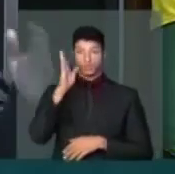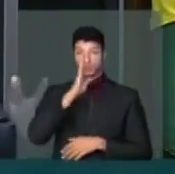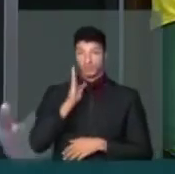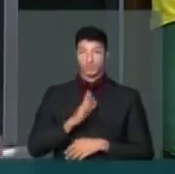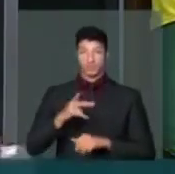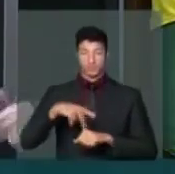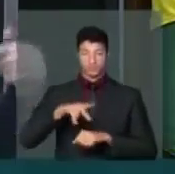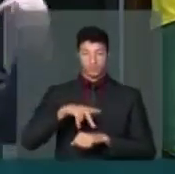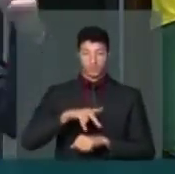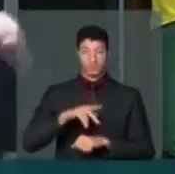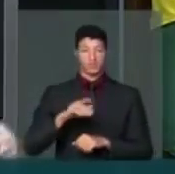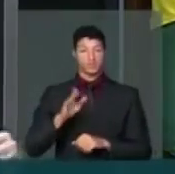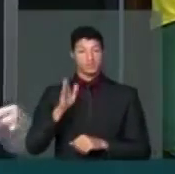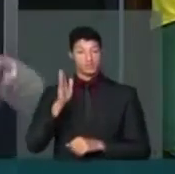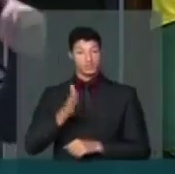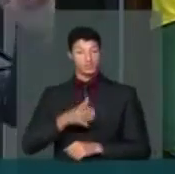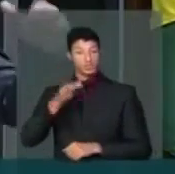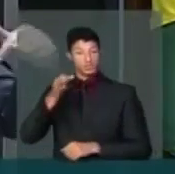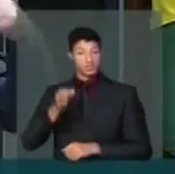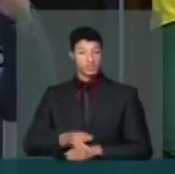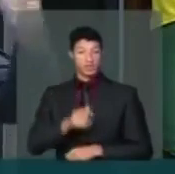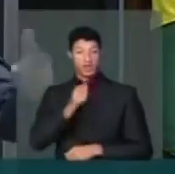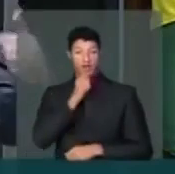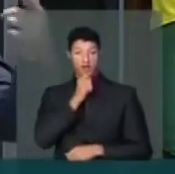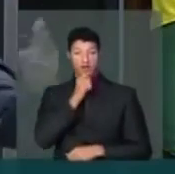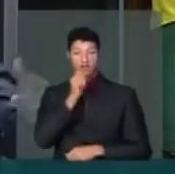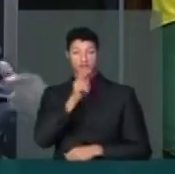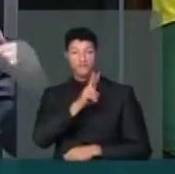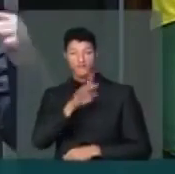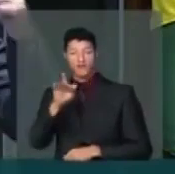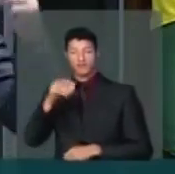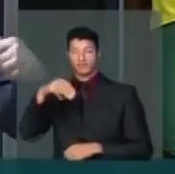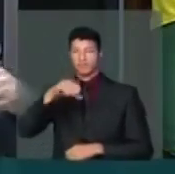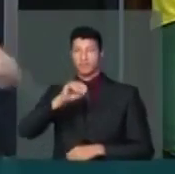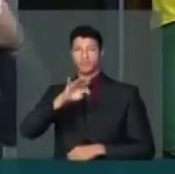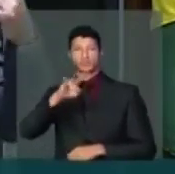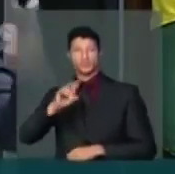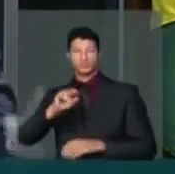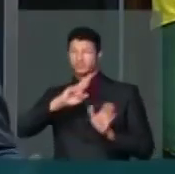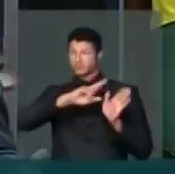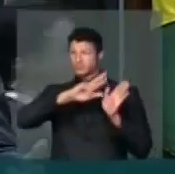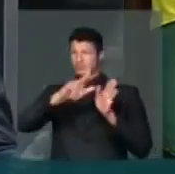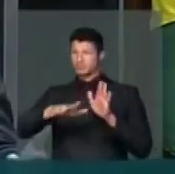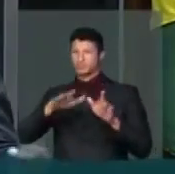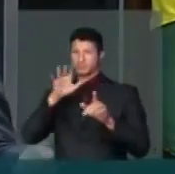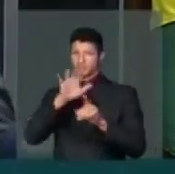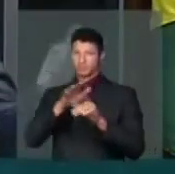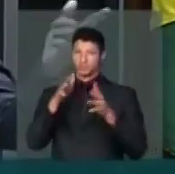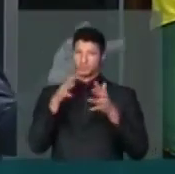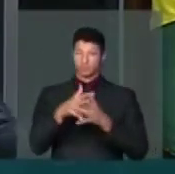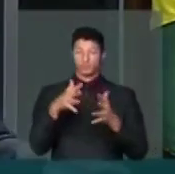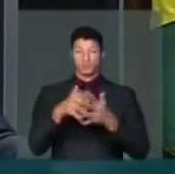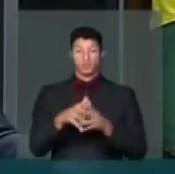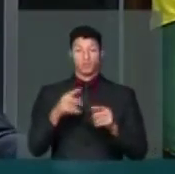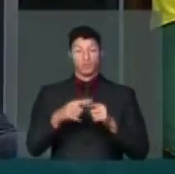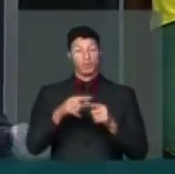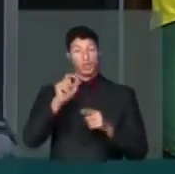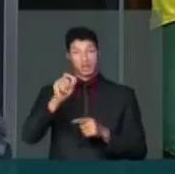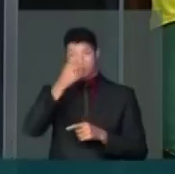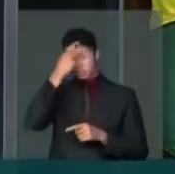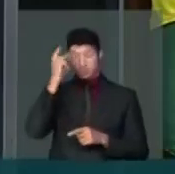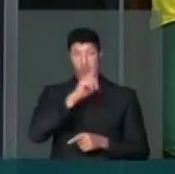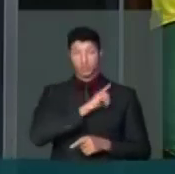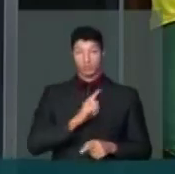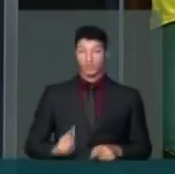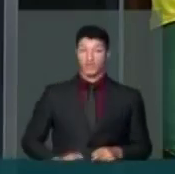que certamente já foi e ainda será motivo de muitos impasses, porque quem governa não